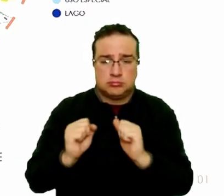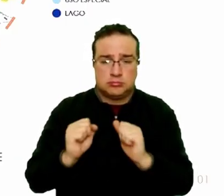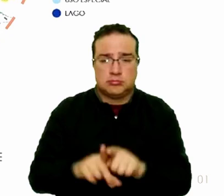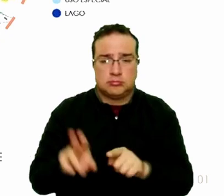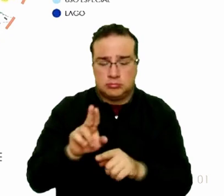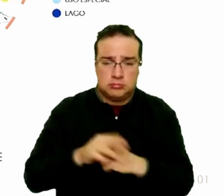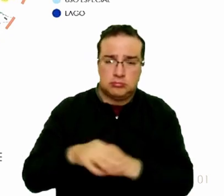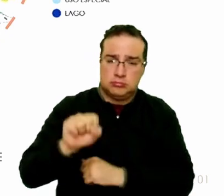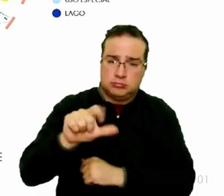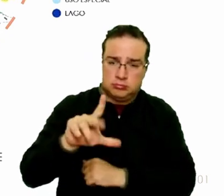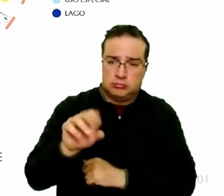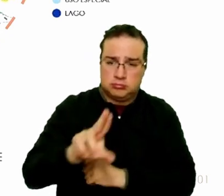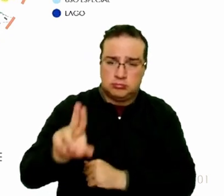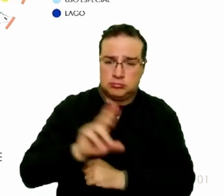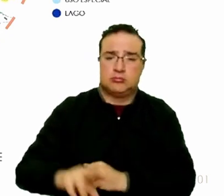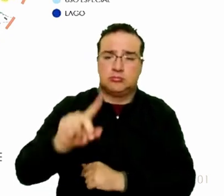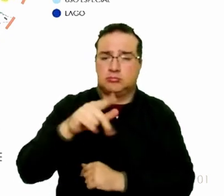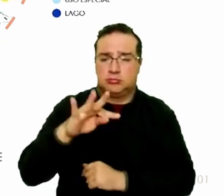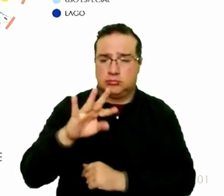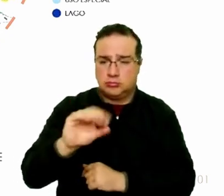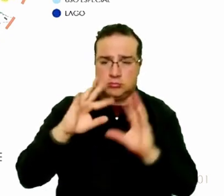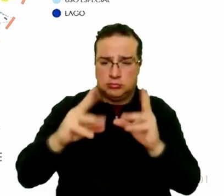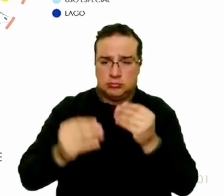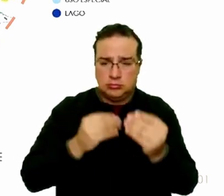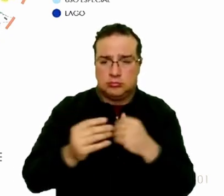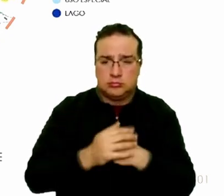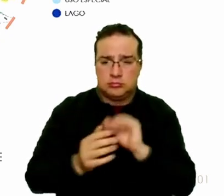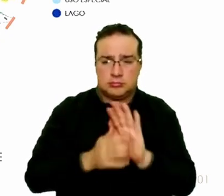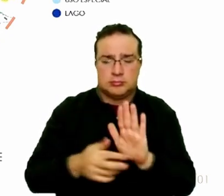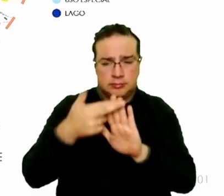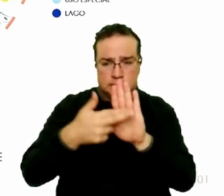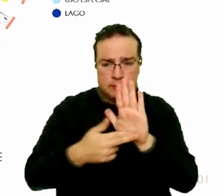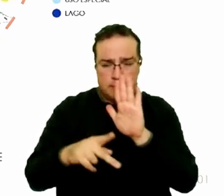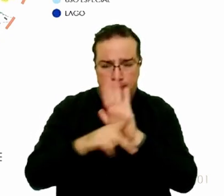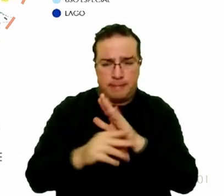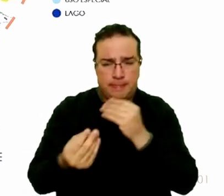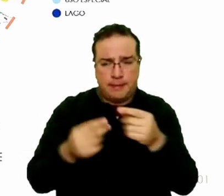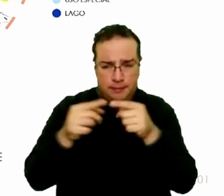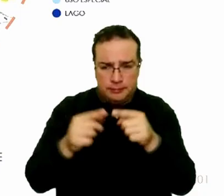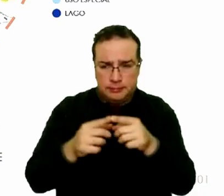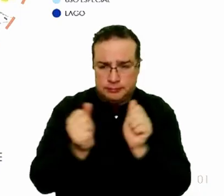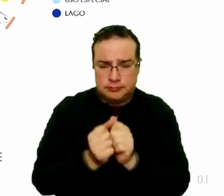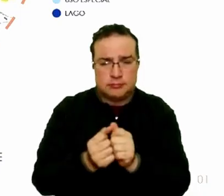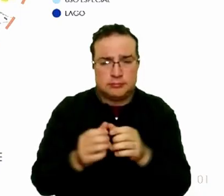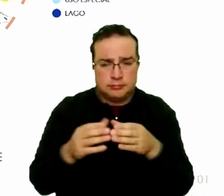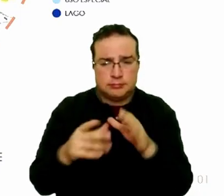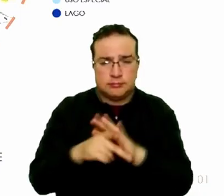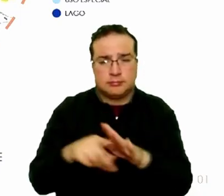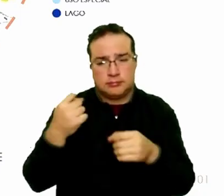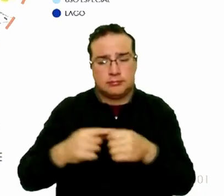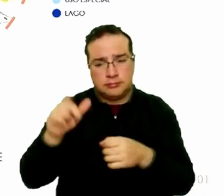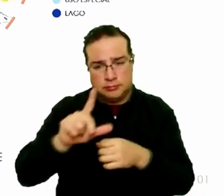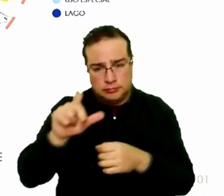uso do solo, a ocupação, o zoneamento, todos esses parâmetros urbanísticos que envolvem e compõem a cidade